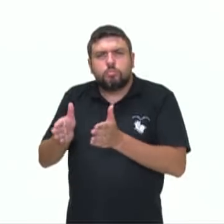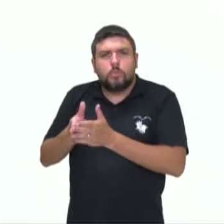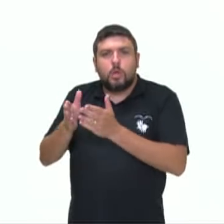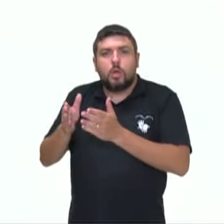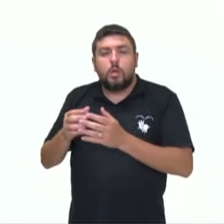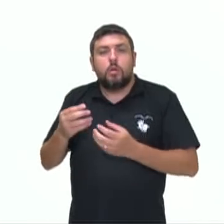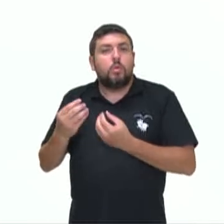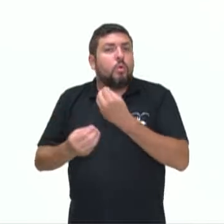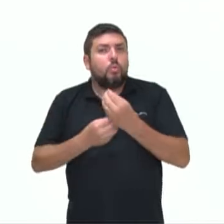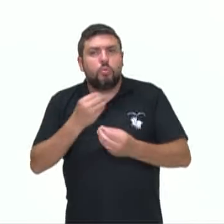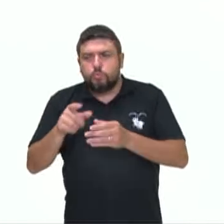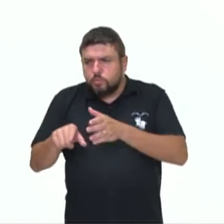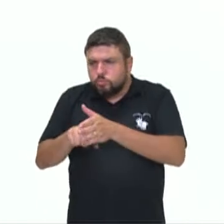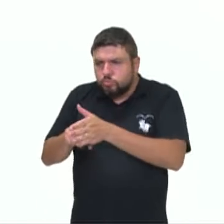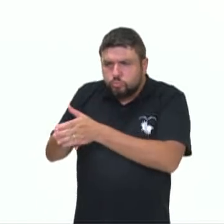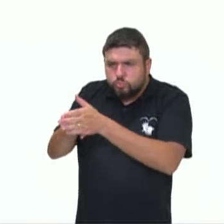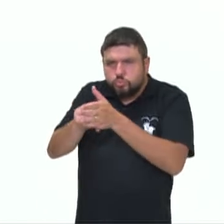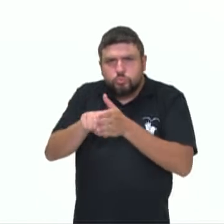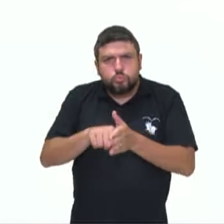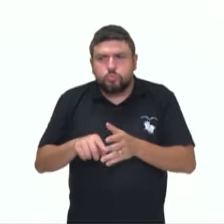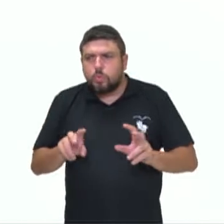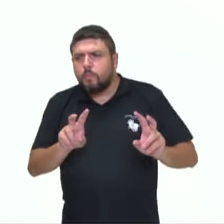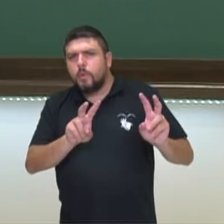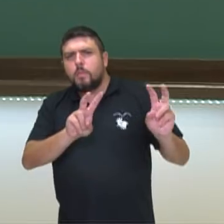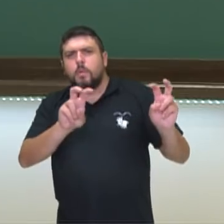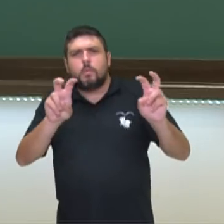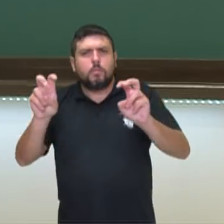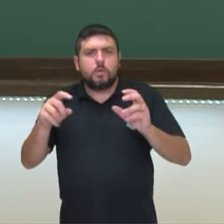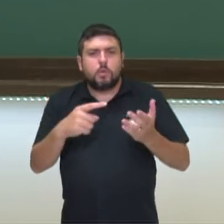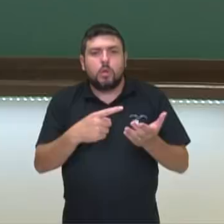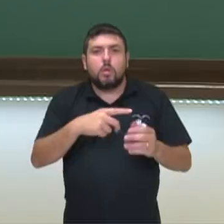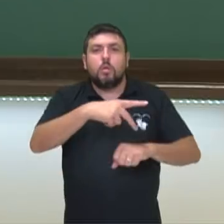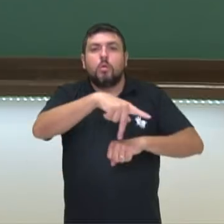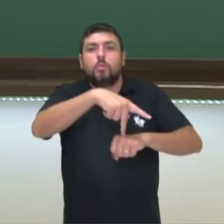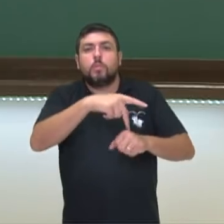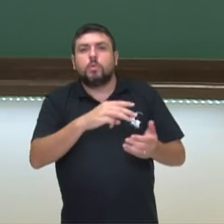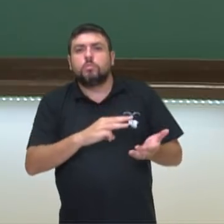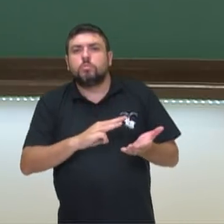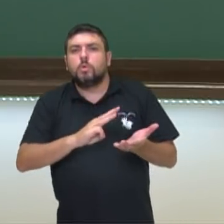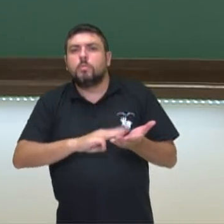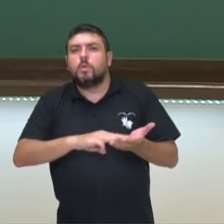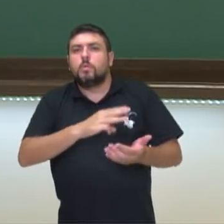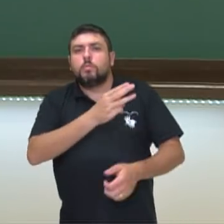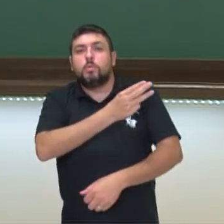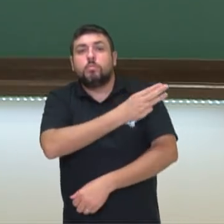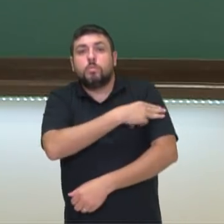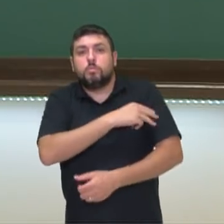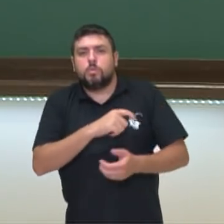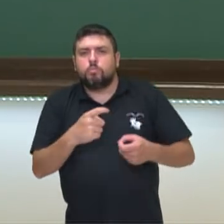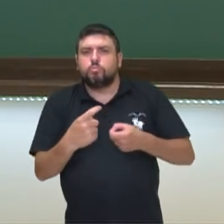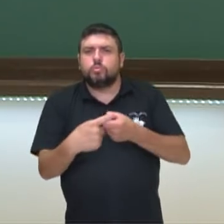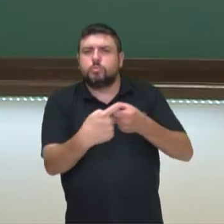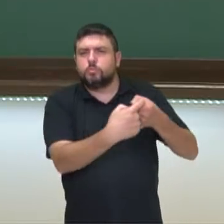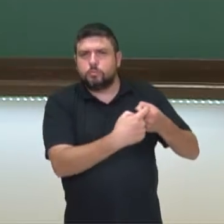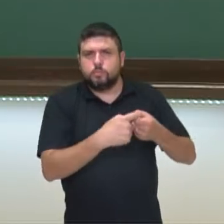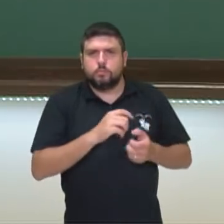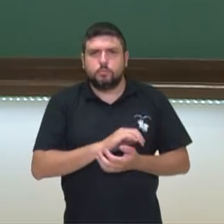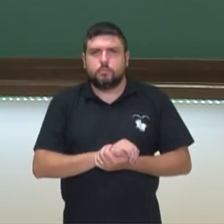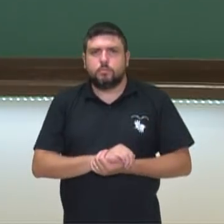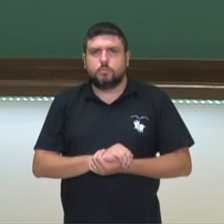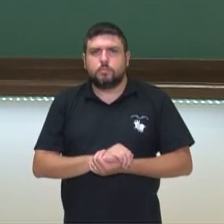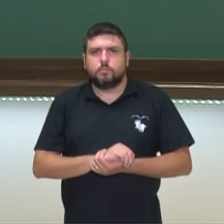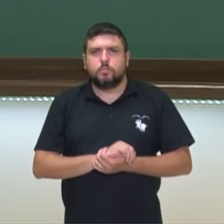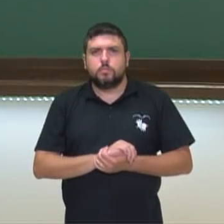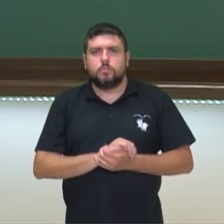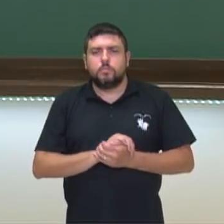consulta de assuntos monetários entre todos os países membros, tá ok? Então, além de toda essa questão relacionada à